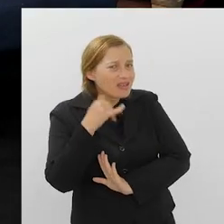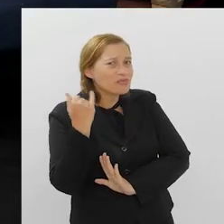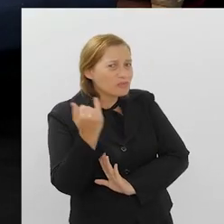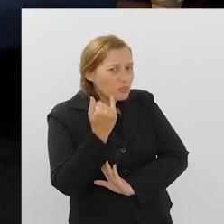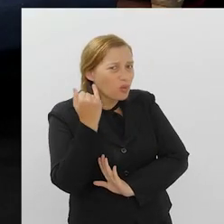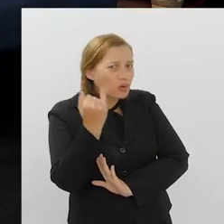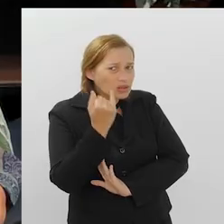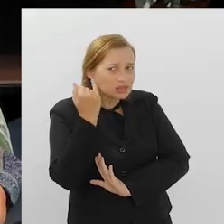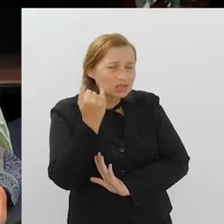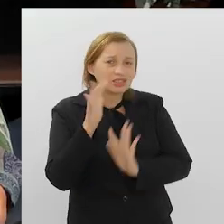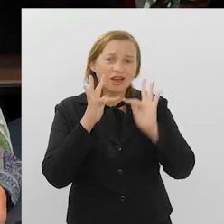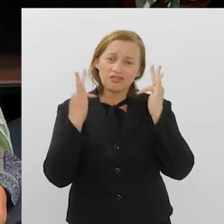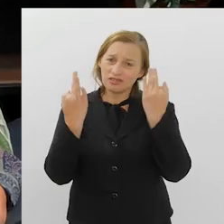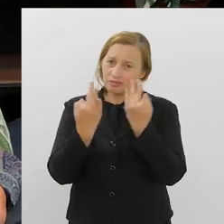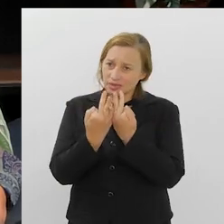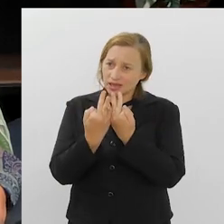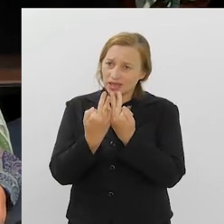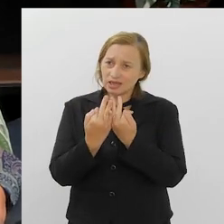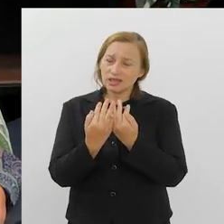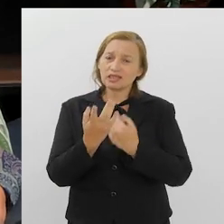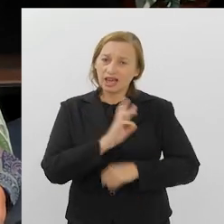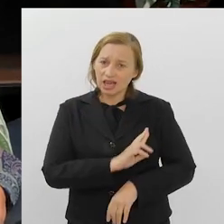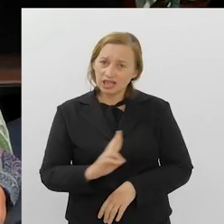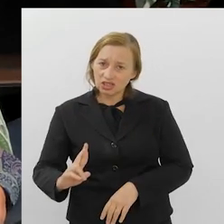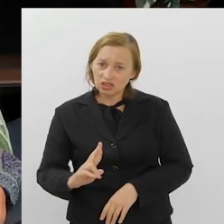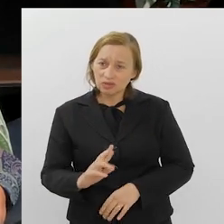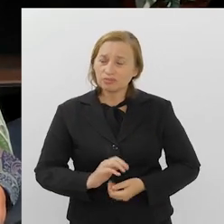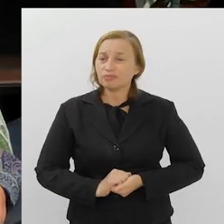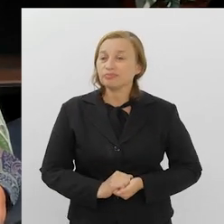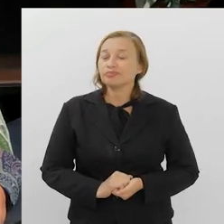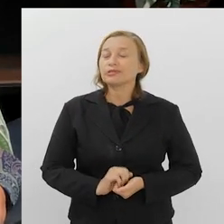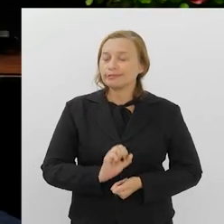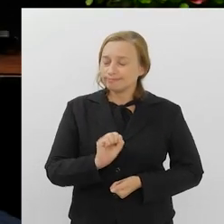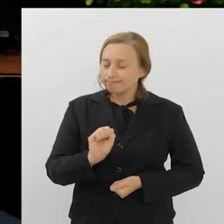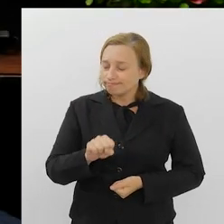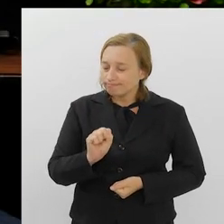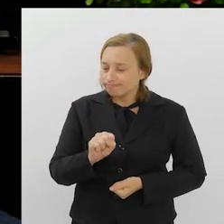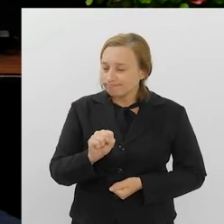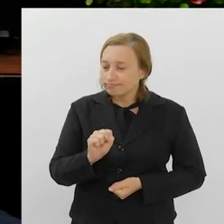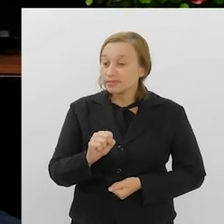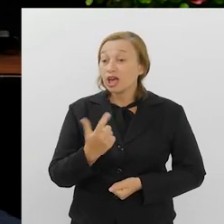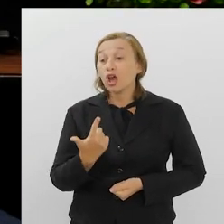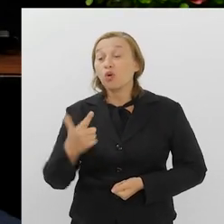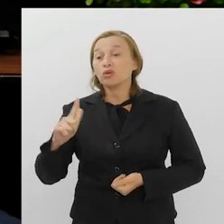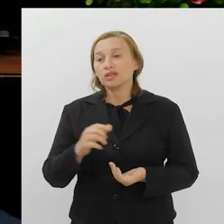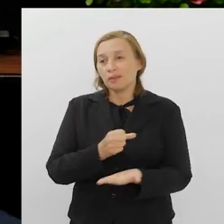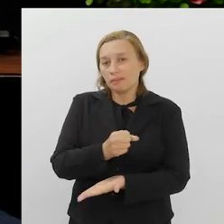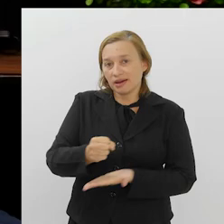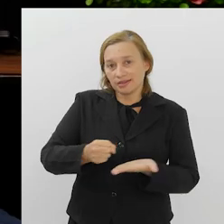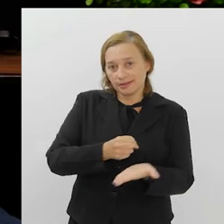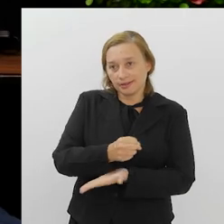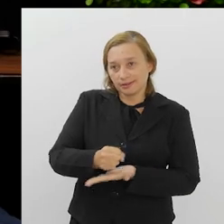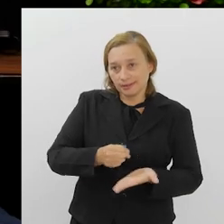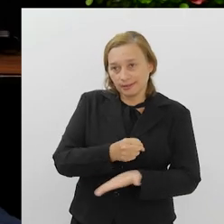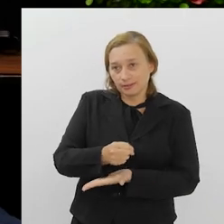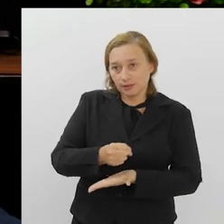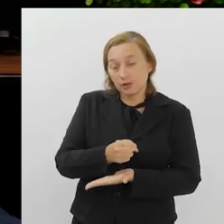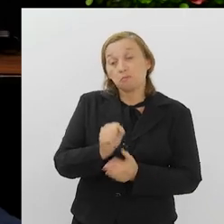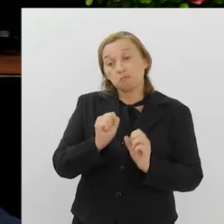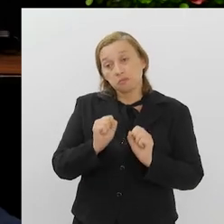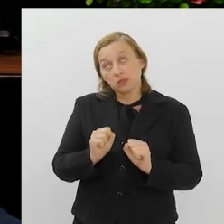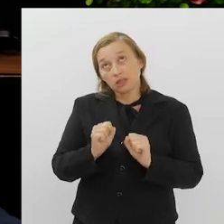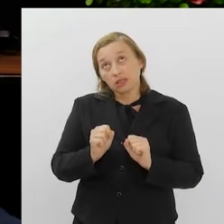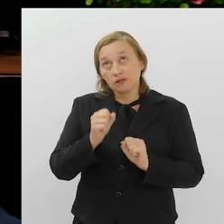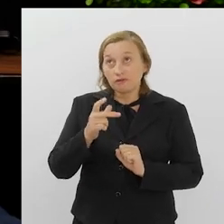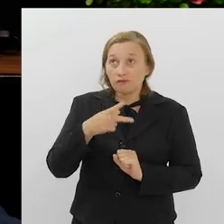importante a família na religião de vocês é muito importante é outra base Ah se eu